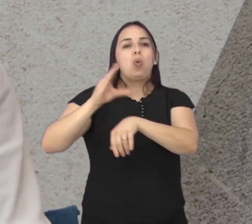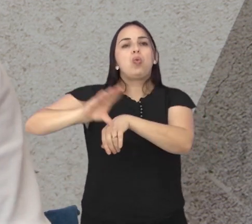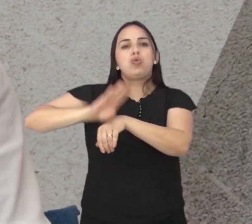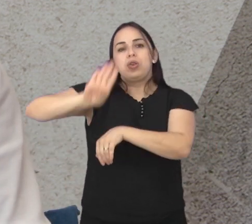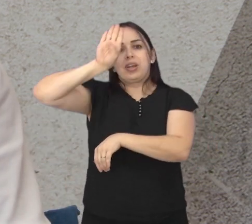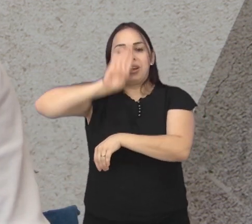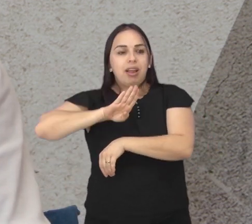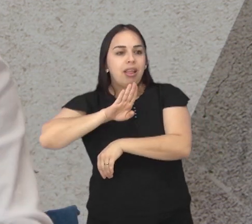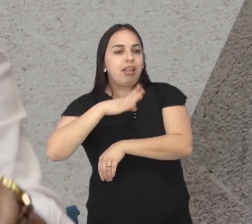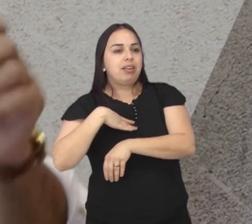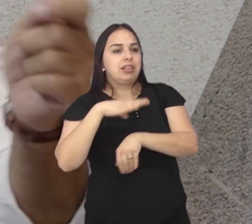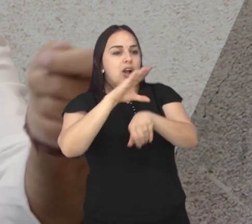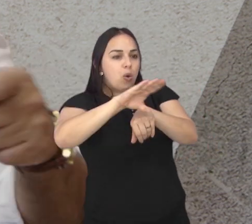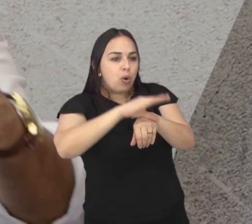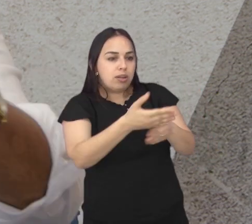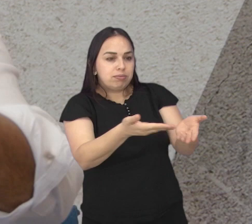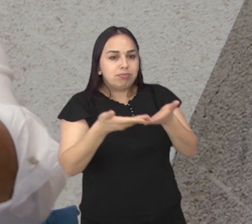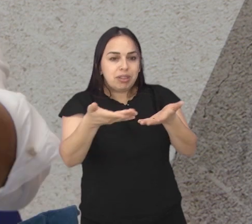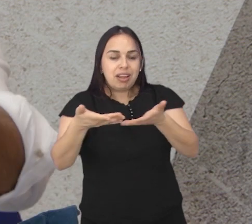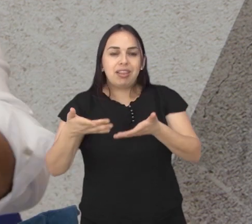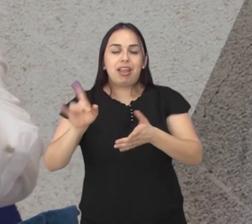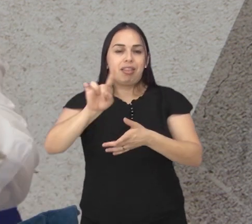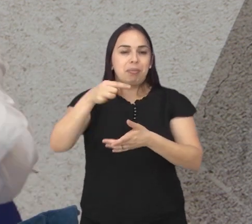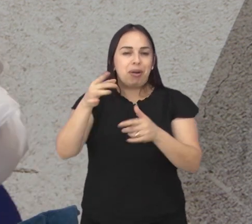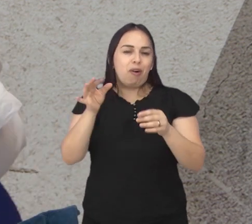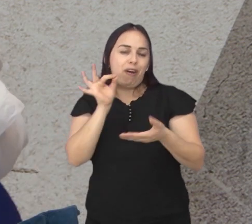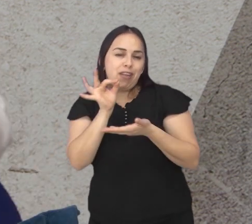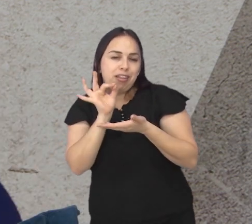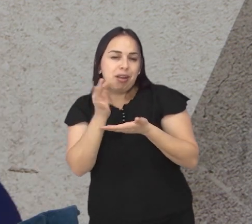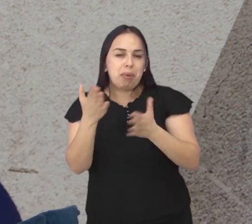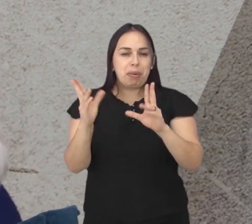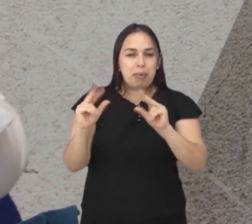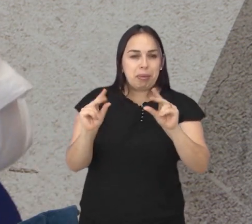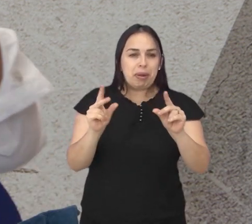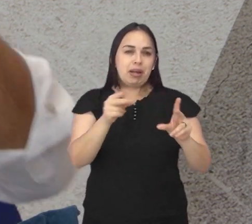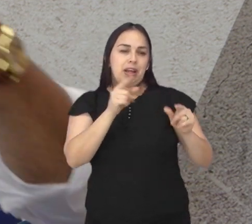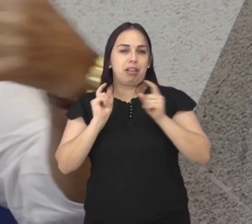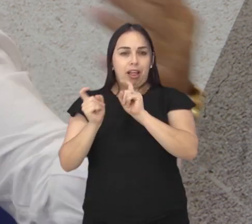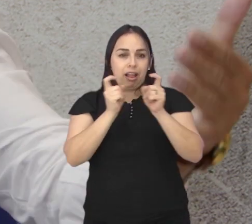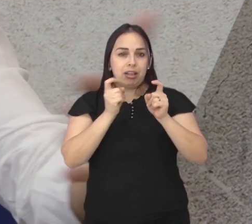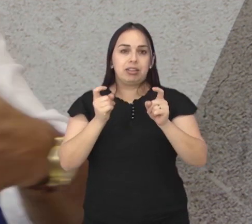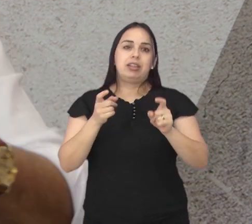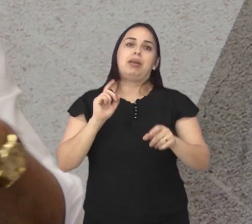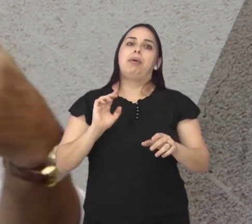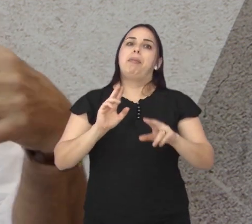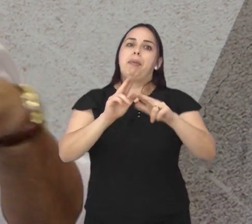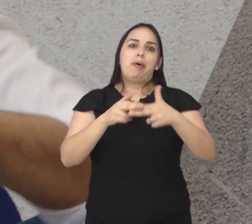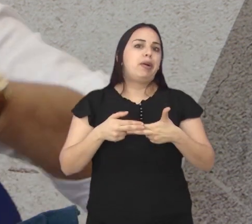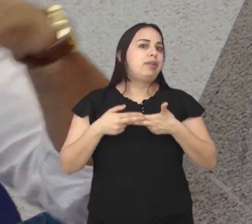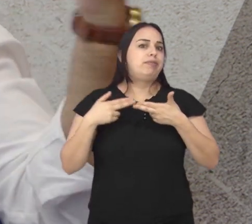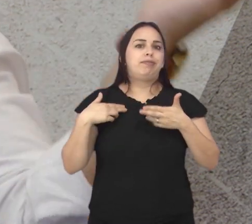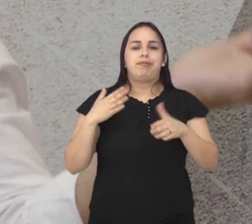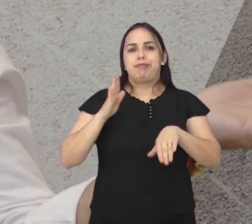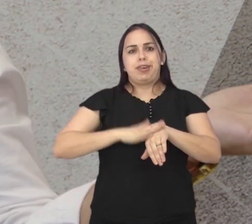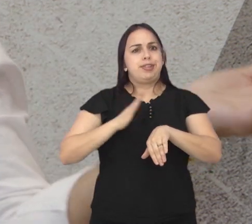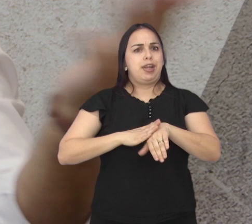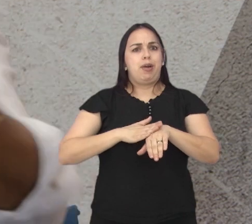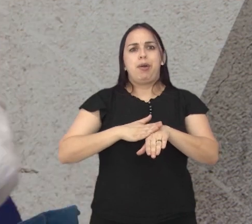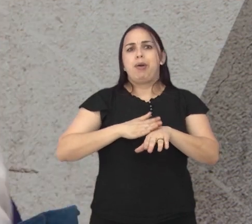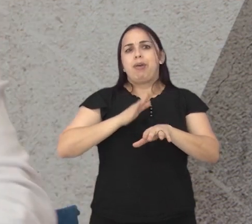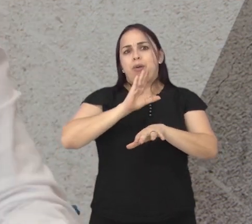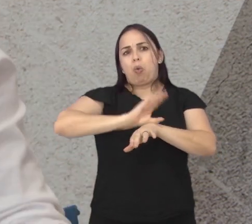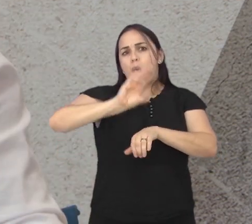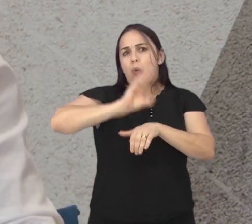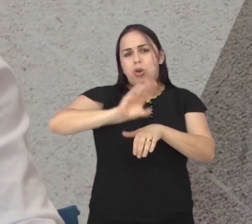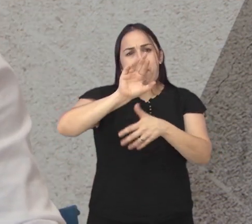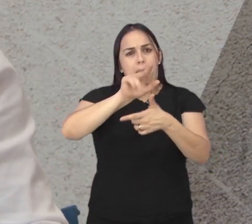esse mecânico. Então, estou dando esse curso, você vai lá de graça, tal, tem um cafezinho, tem isso, aquilo. E tinha aquelas reuniões, a gente fazia curso até de carburador quando já